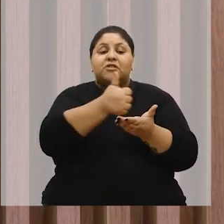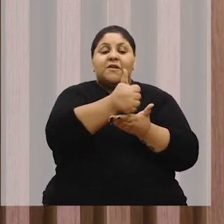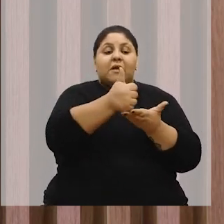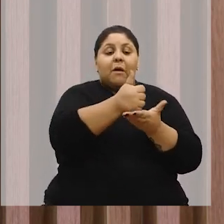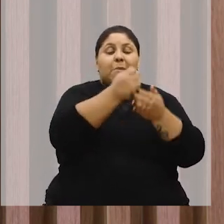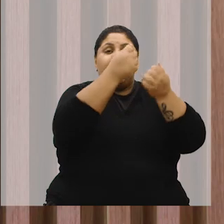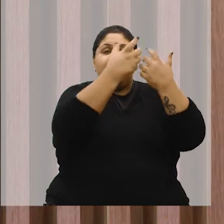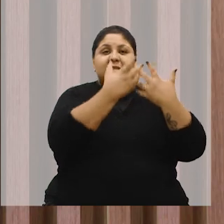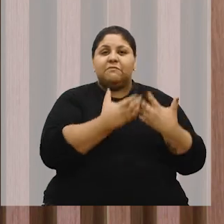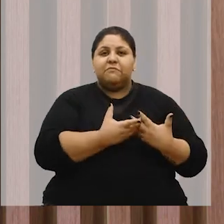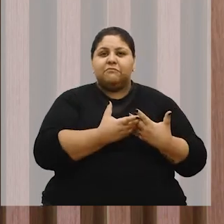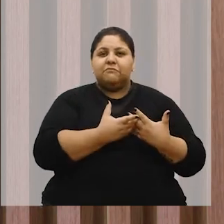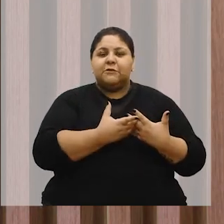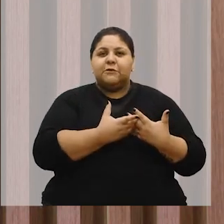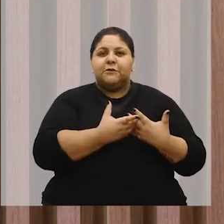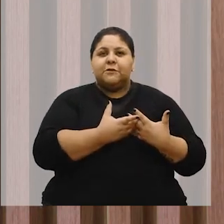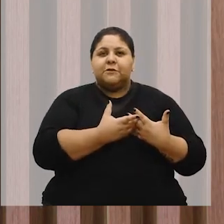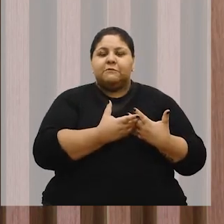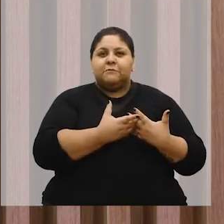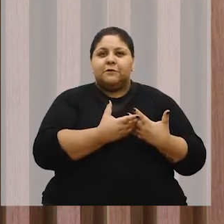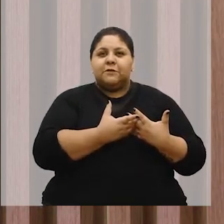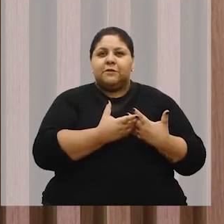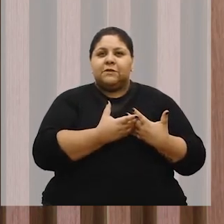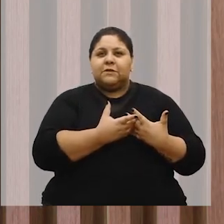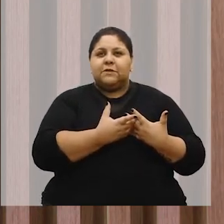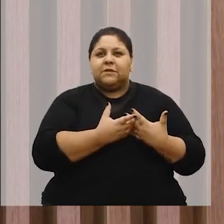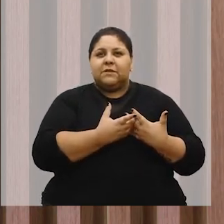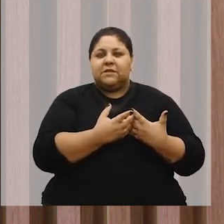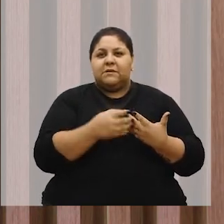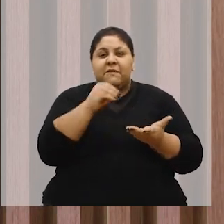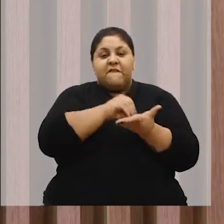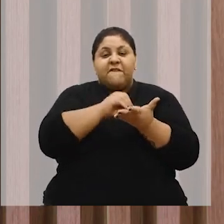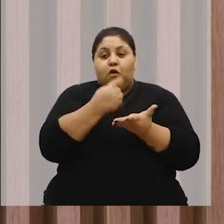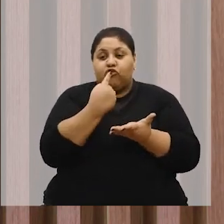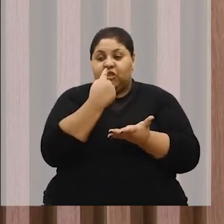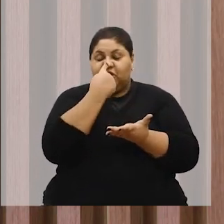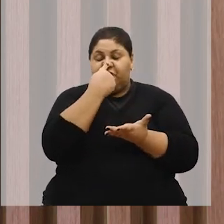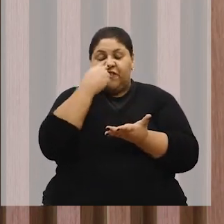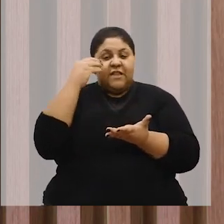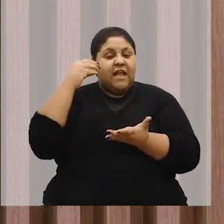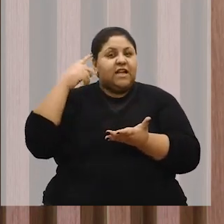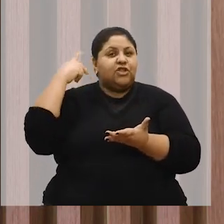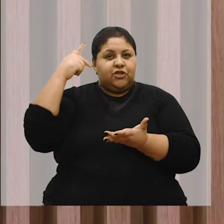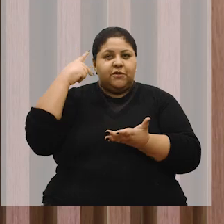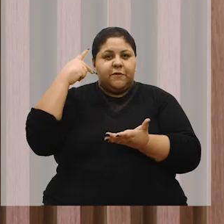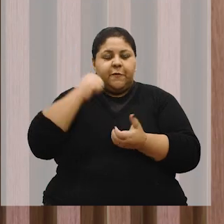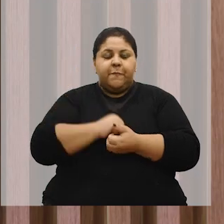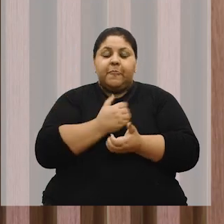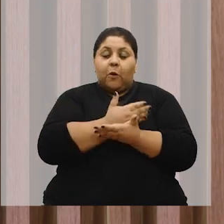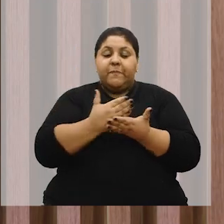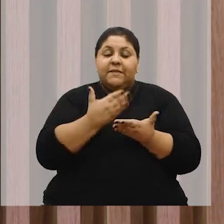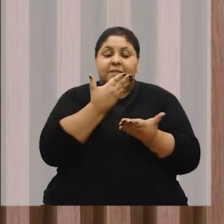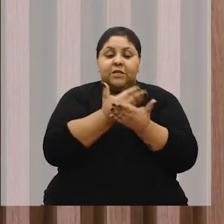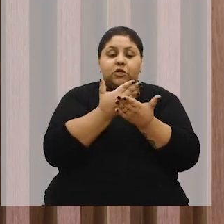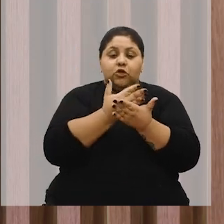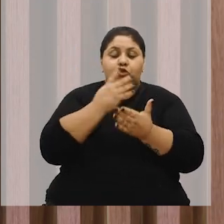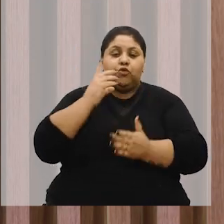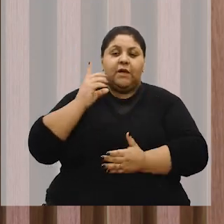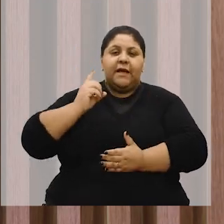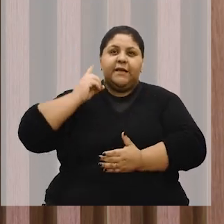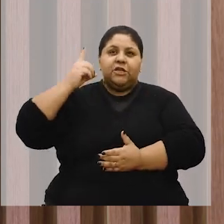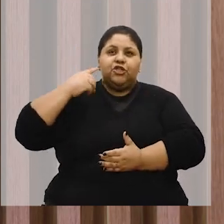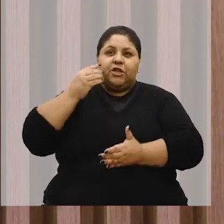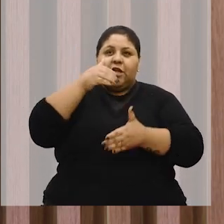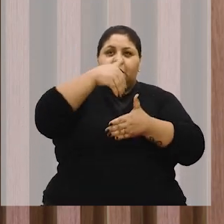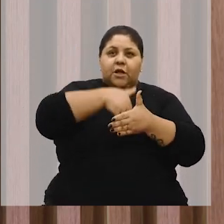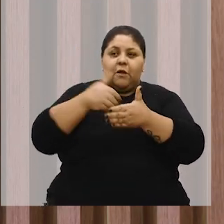para justificar essa minha resistência ou aversão. E foi ali que eu comecei a estudar o direito eleitoral, através de um convite